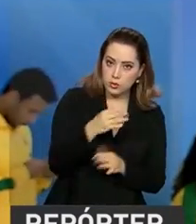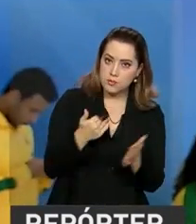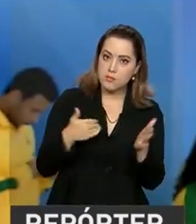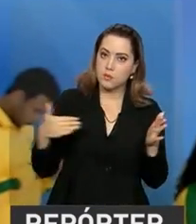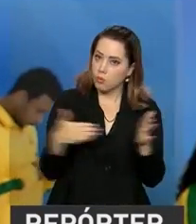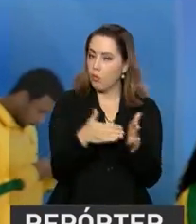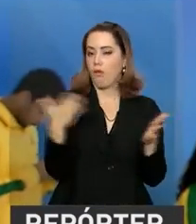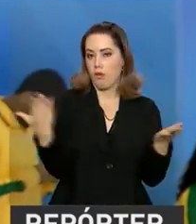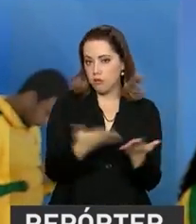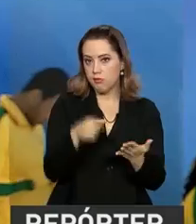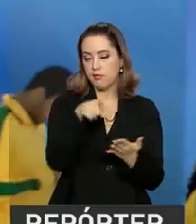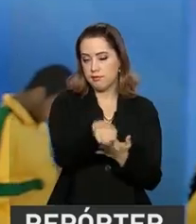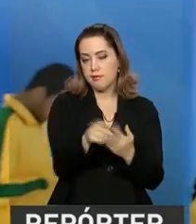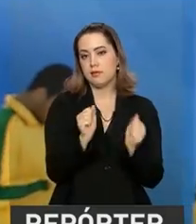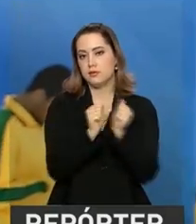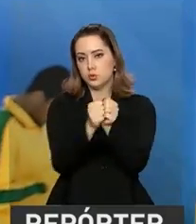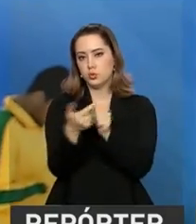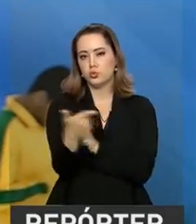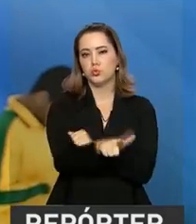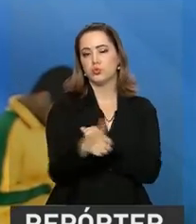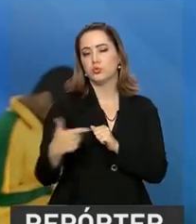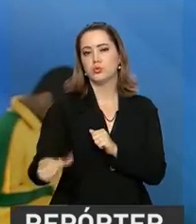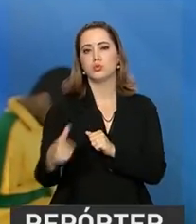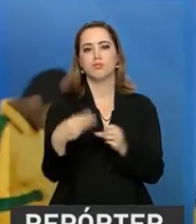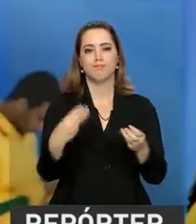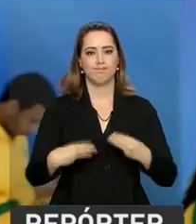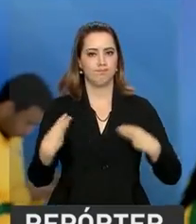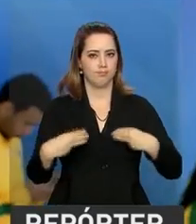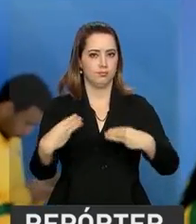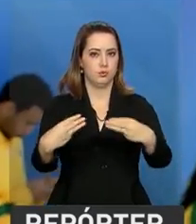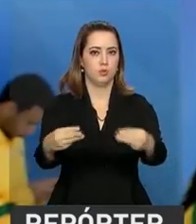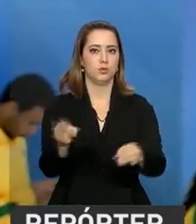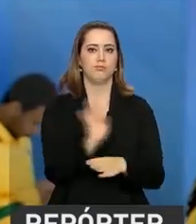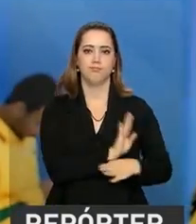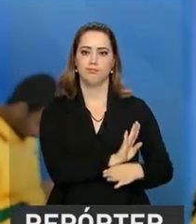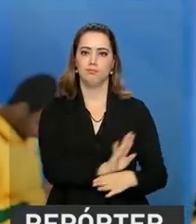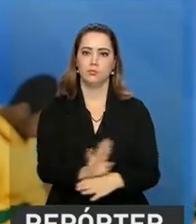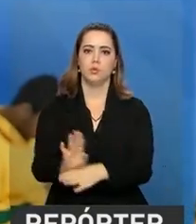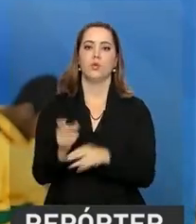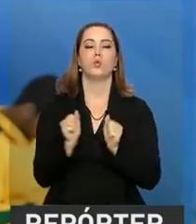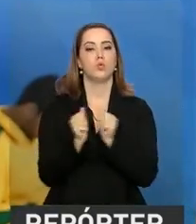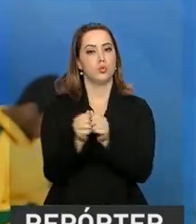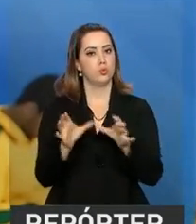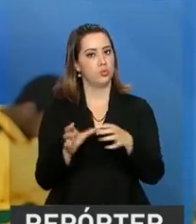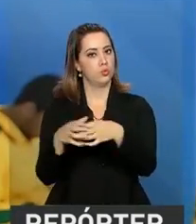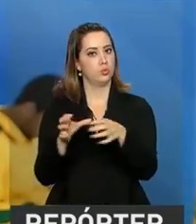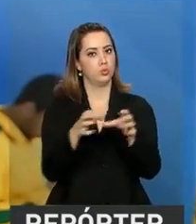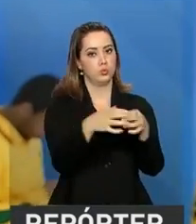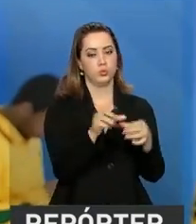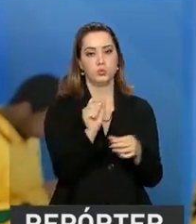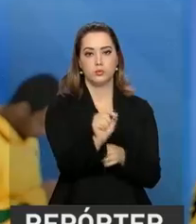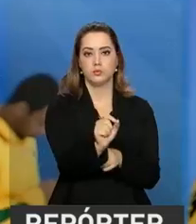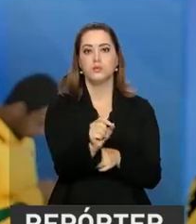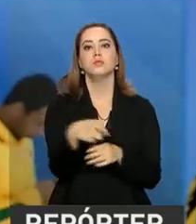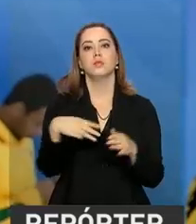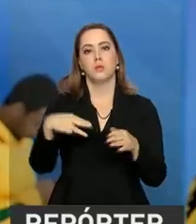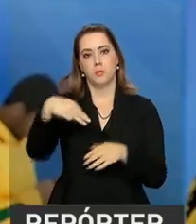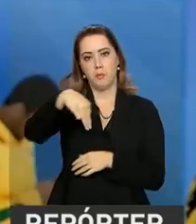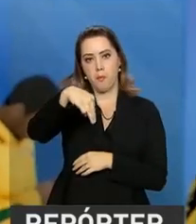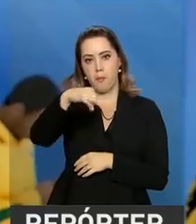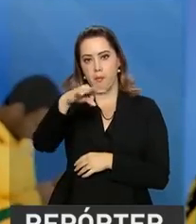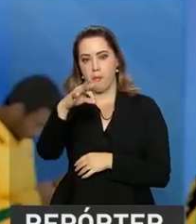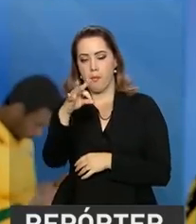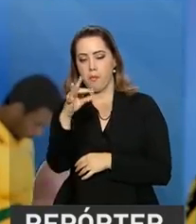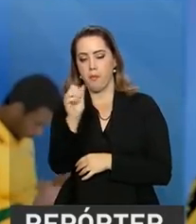do Esporte, junto com o Ministério da Defesa, que nos ajudou muito, com o Ministério da Ciência e Tecnologia e com as confederações, para chegar nessa meta que nós traçamos, ser